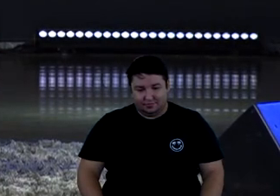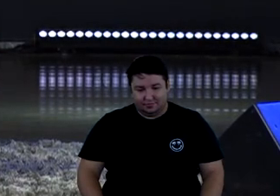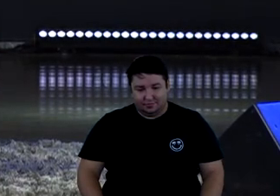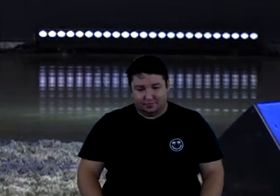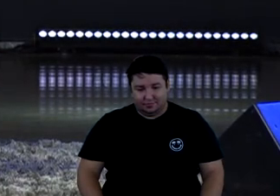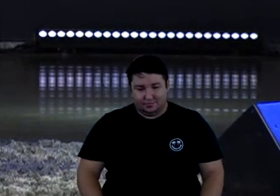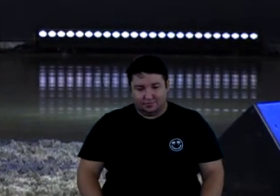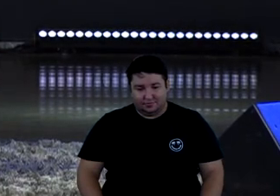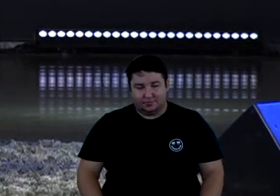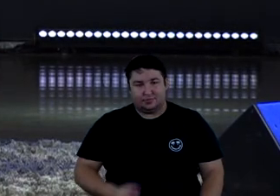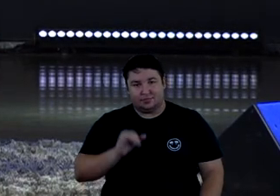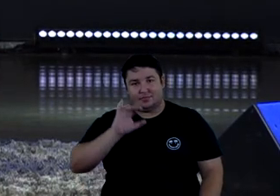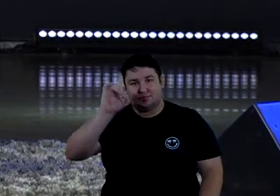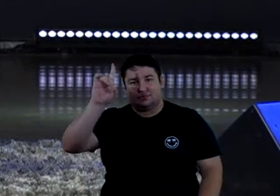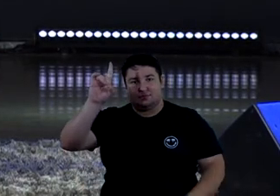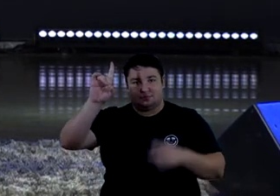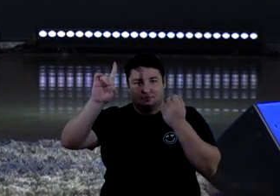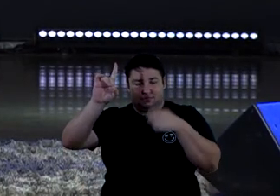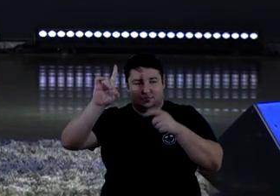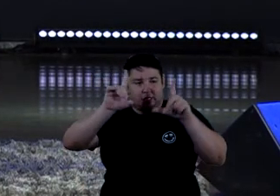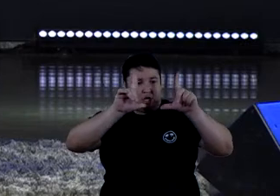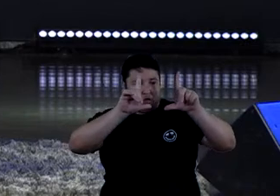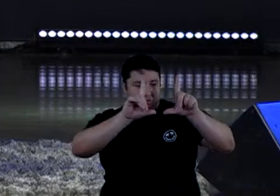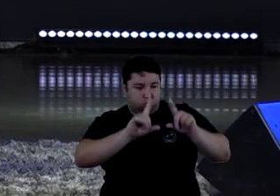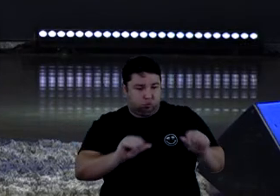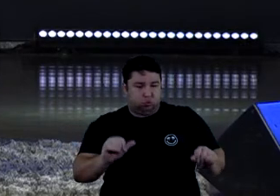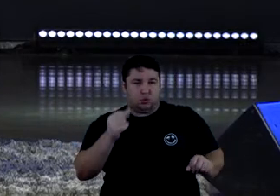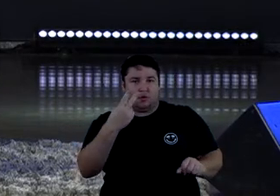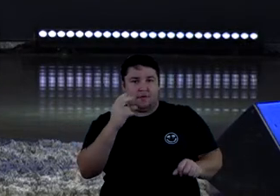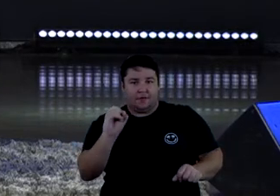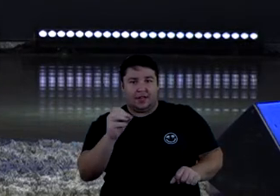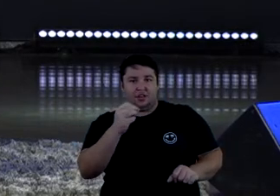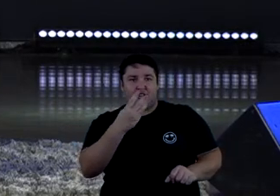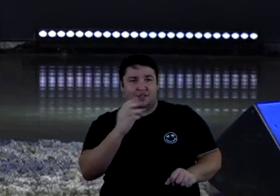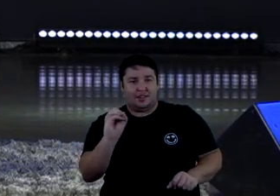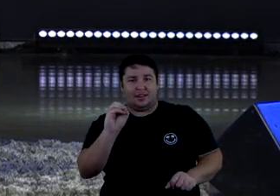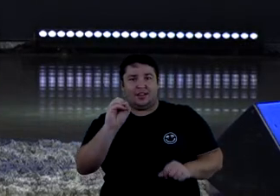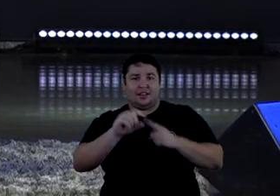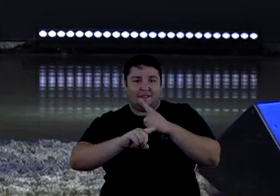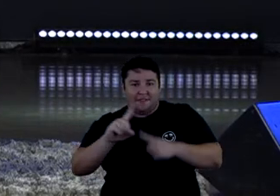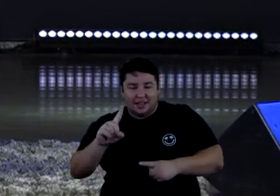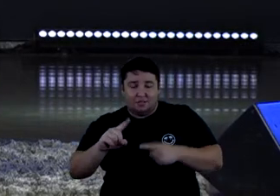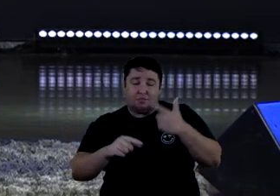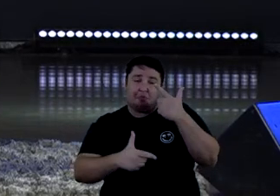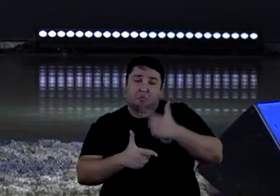E se Deus tiver que te desfazer 20, 30 vezes, não tem problema, Ele vai fazer.